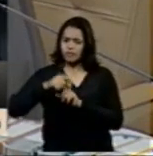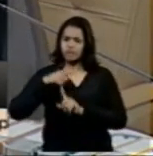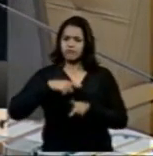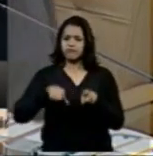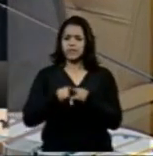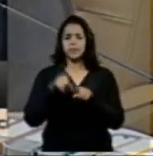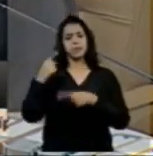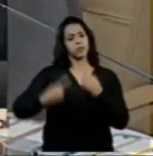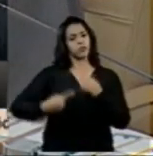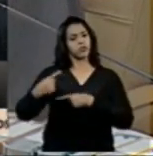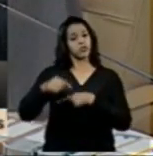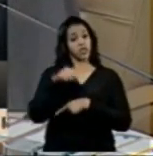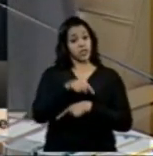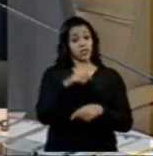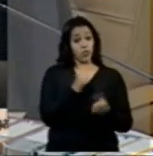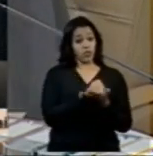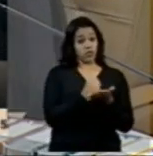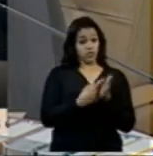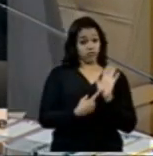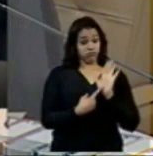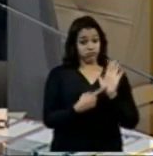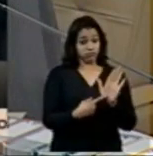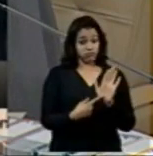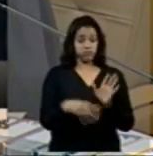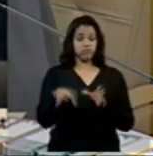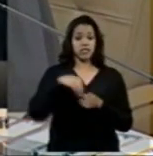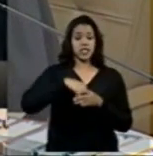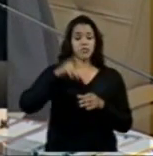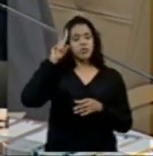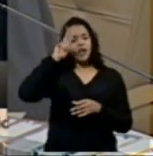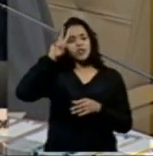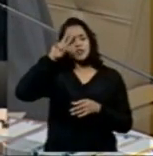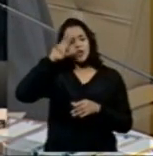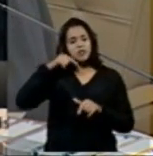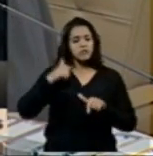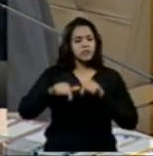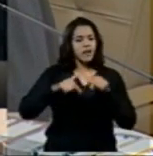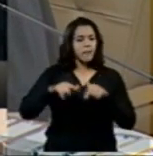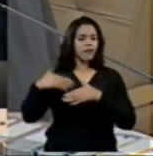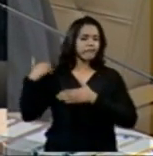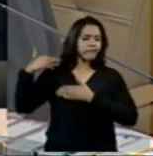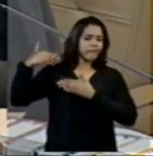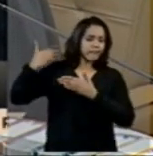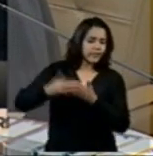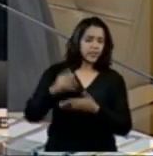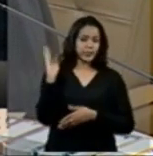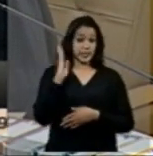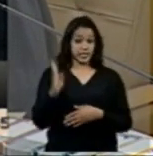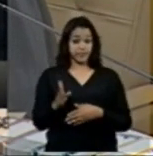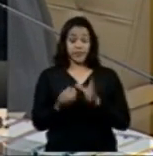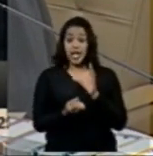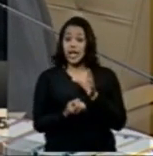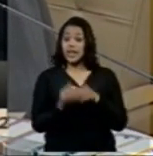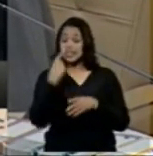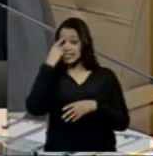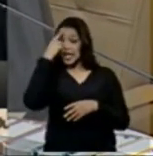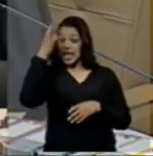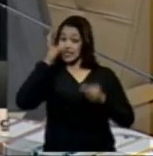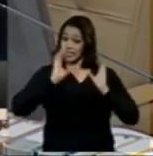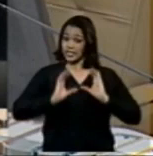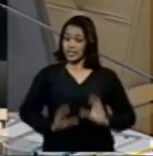política que este apresentou na história do trabalhismo no Brasil. A ideia de cidadania